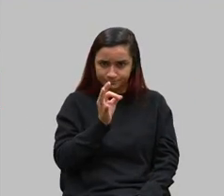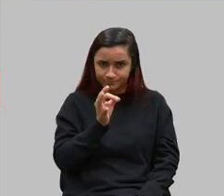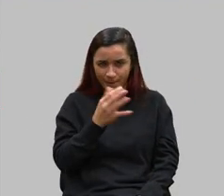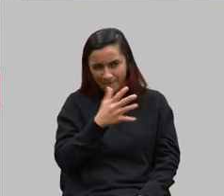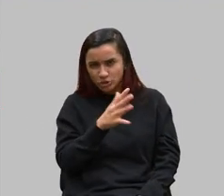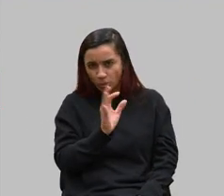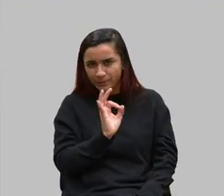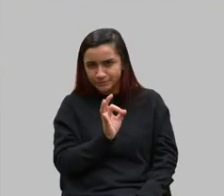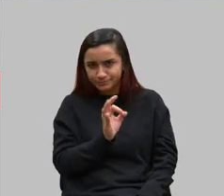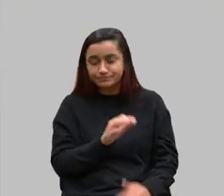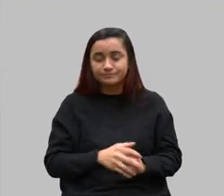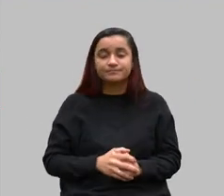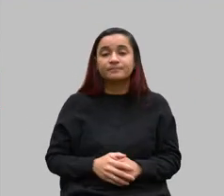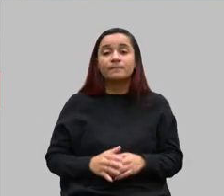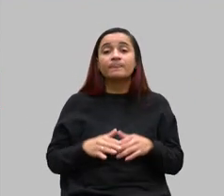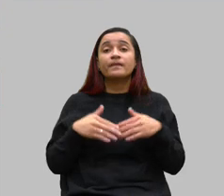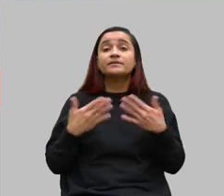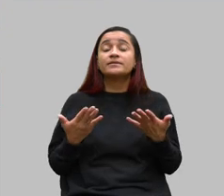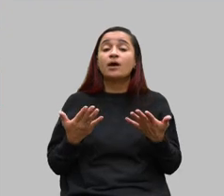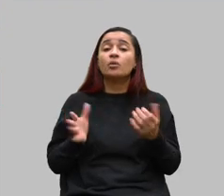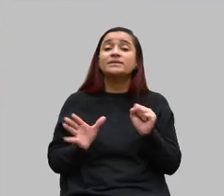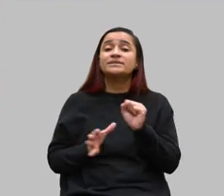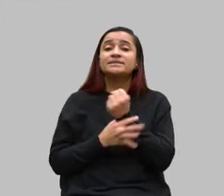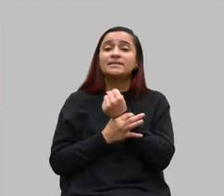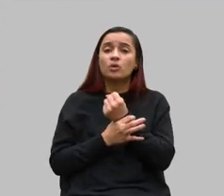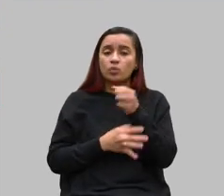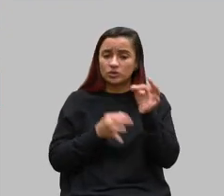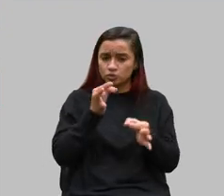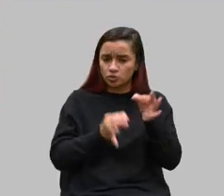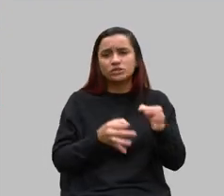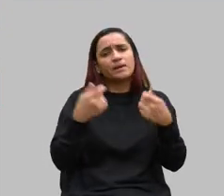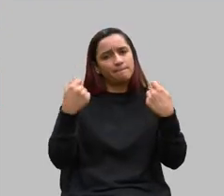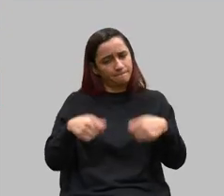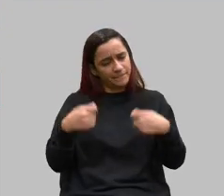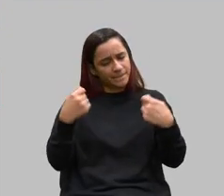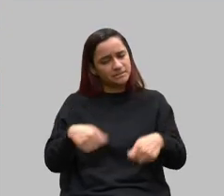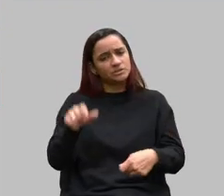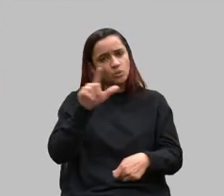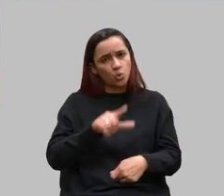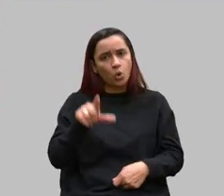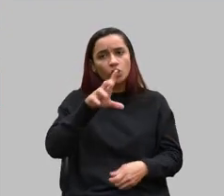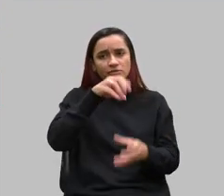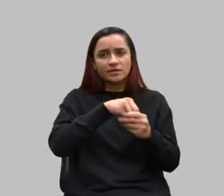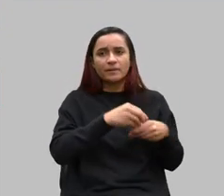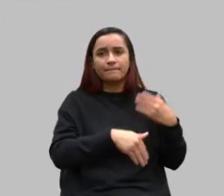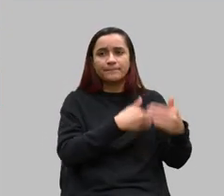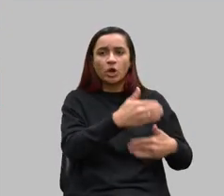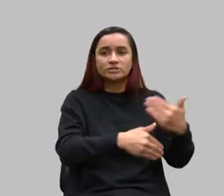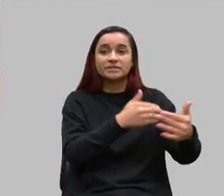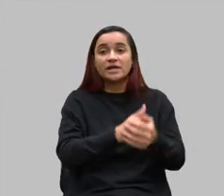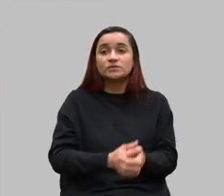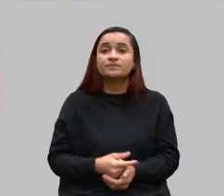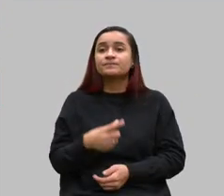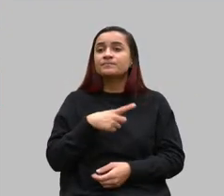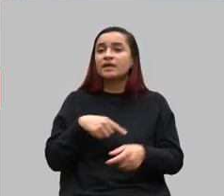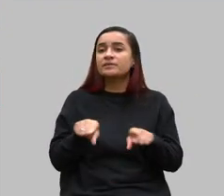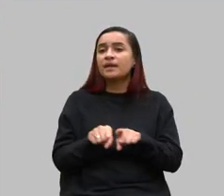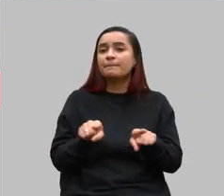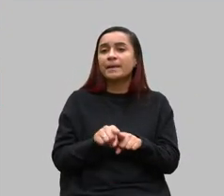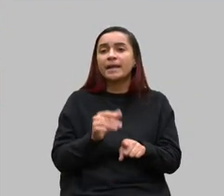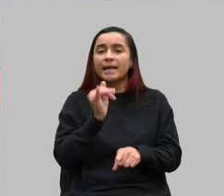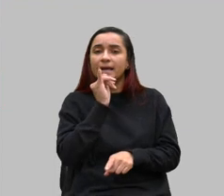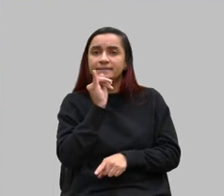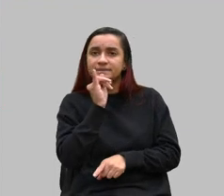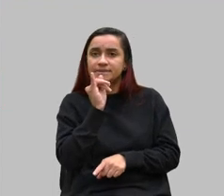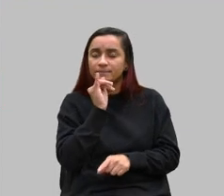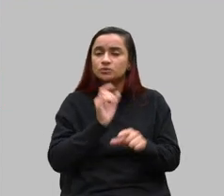né então a segurança jurídica é fundamental dentro desse processo todo e nós temos exemplos aí de